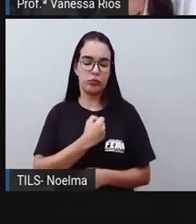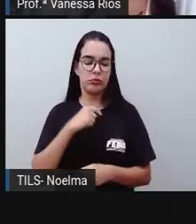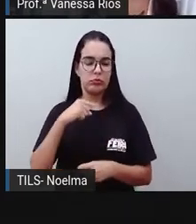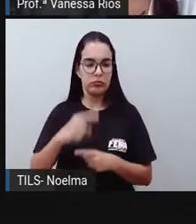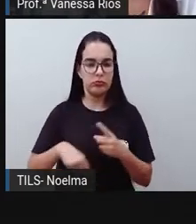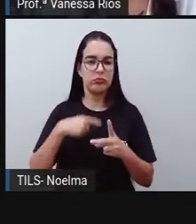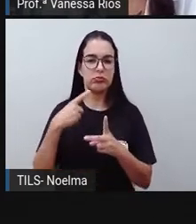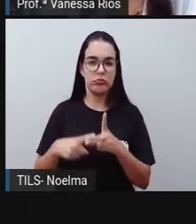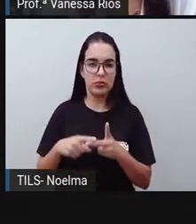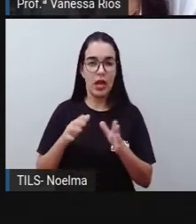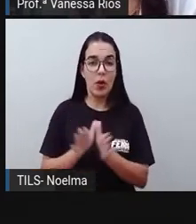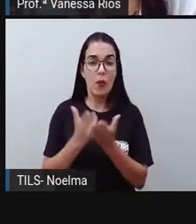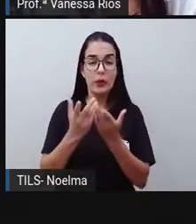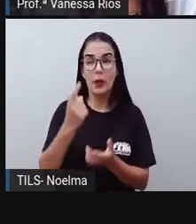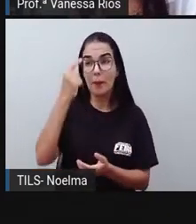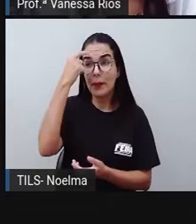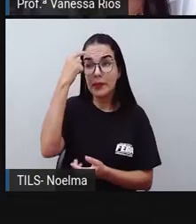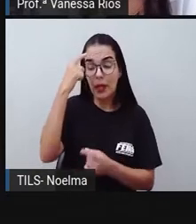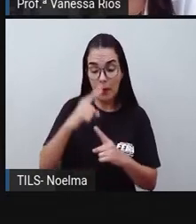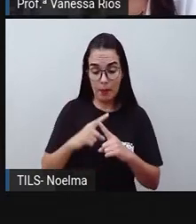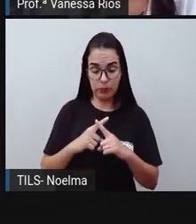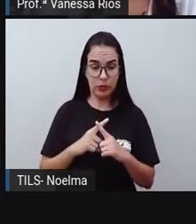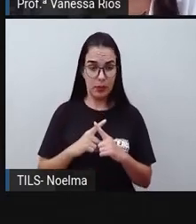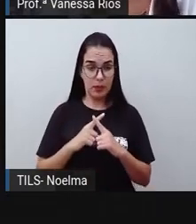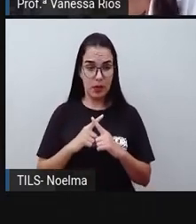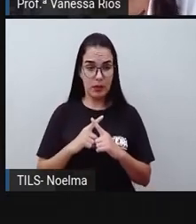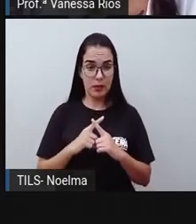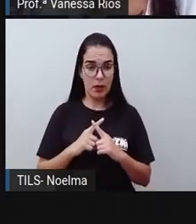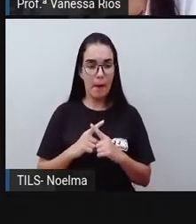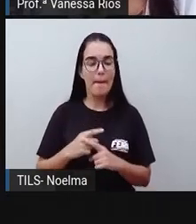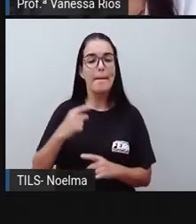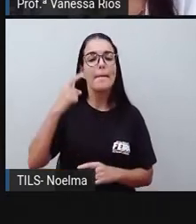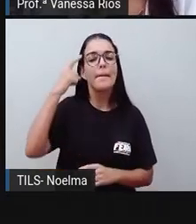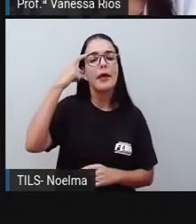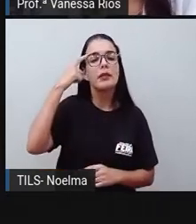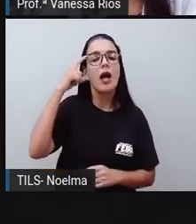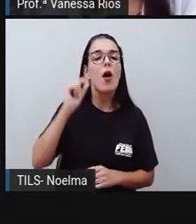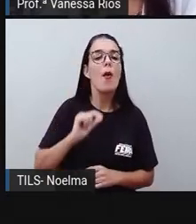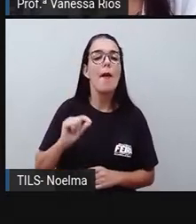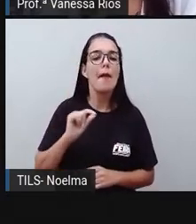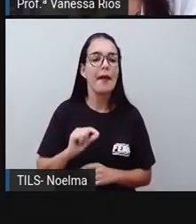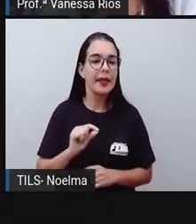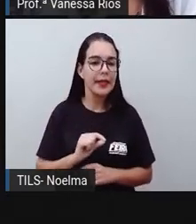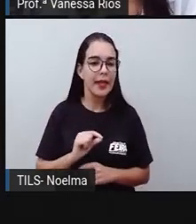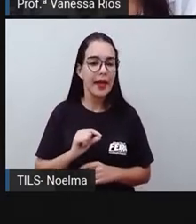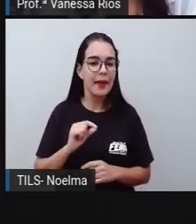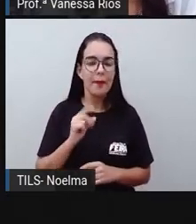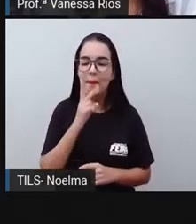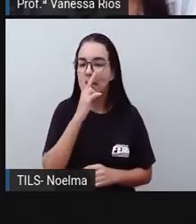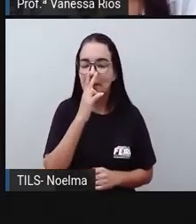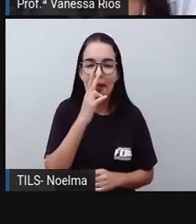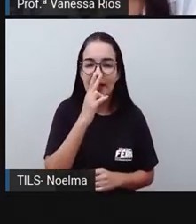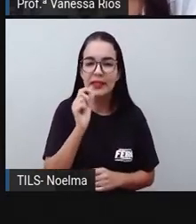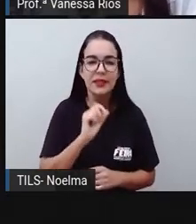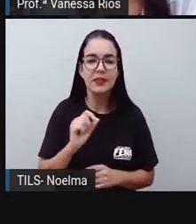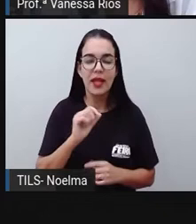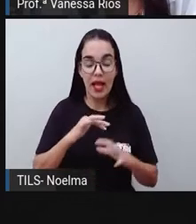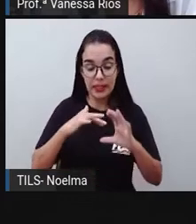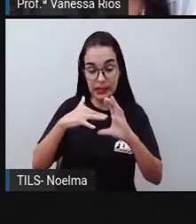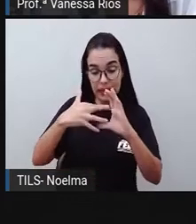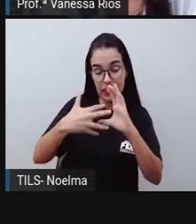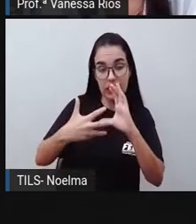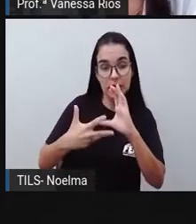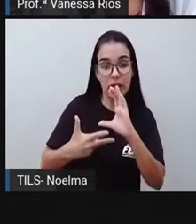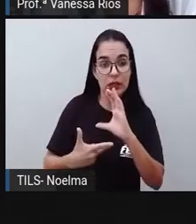quando nós pensamos em multiplicação, nós precisamos ver aí a sociedade ou as